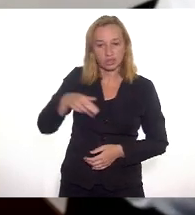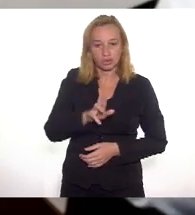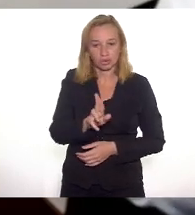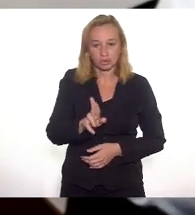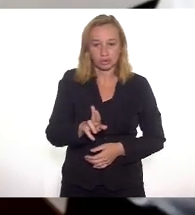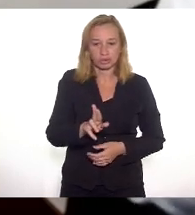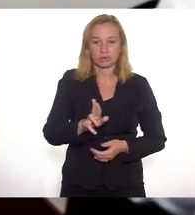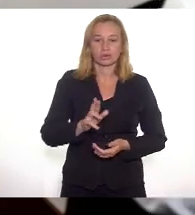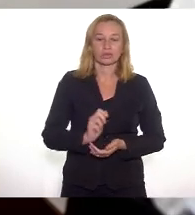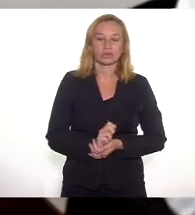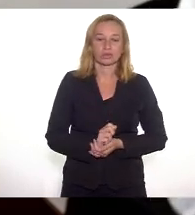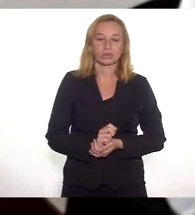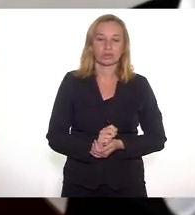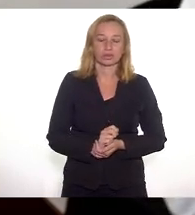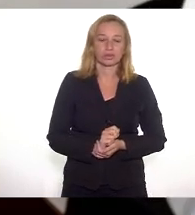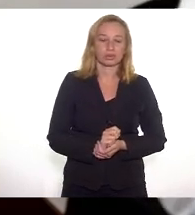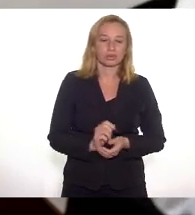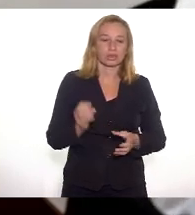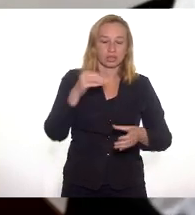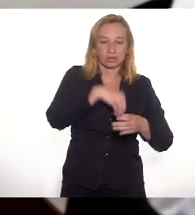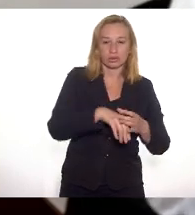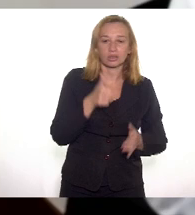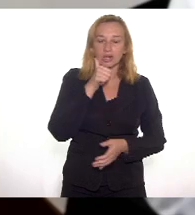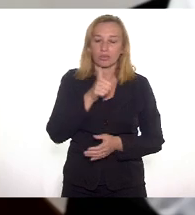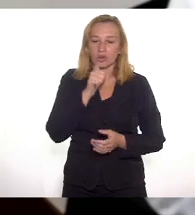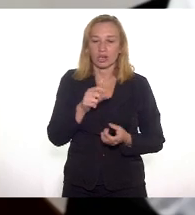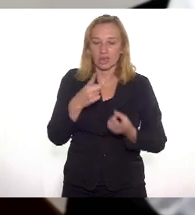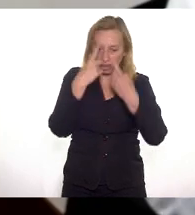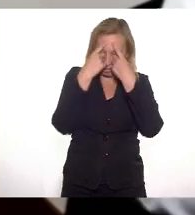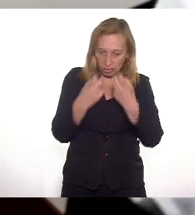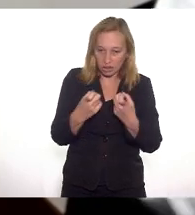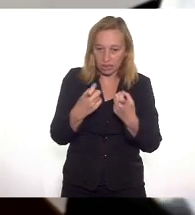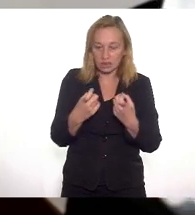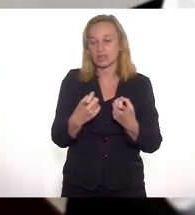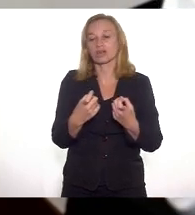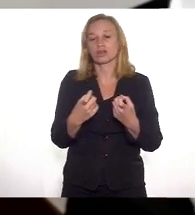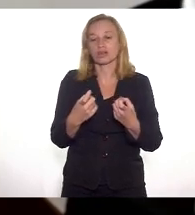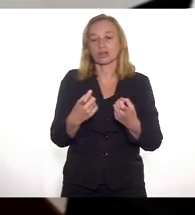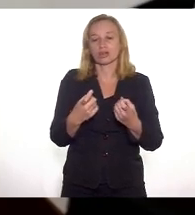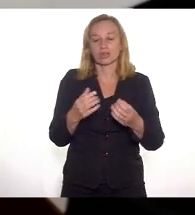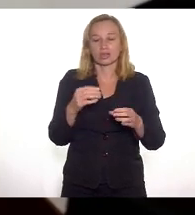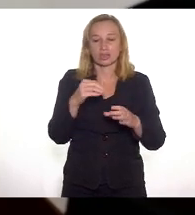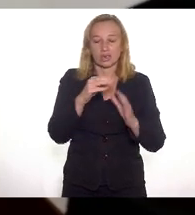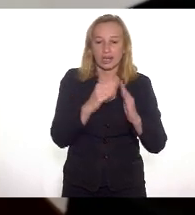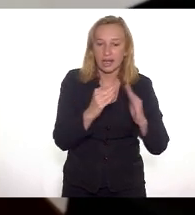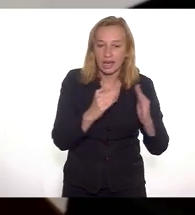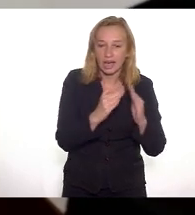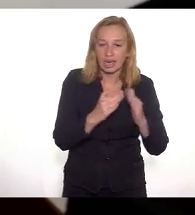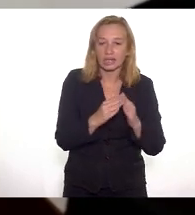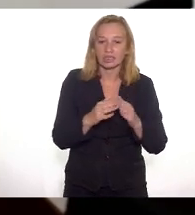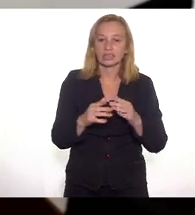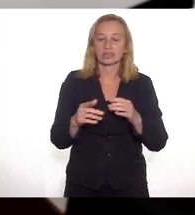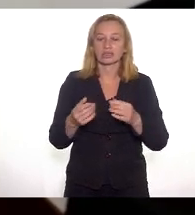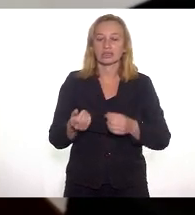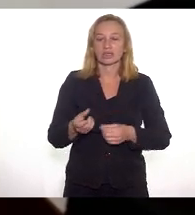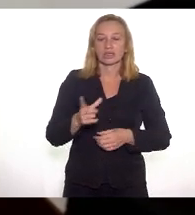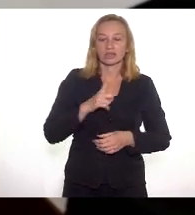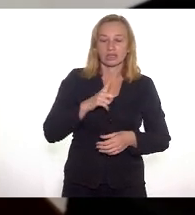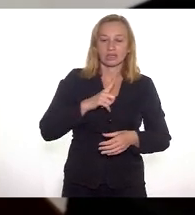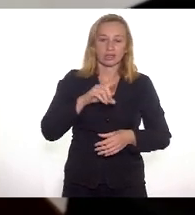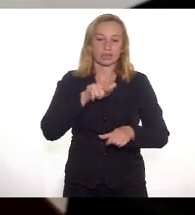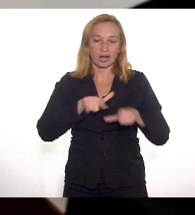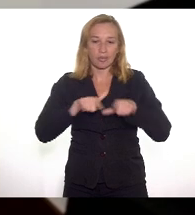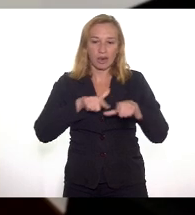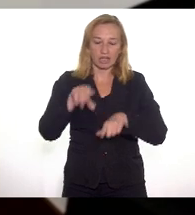que dispõe sobre a prioridade de inclusão da mulher vítima de violência doméstica e familiar nos programas de geração de emprego e renda,